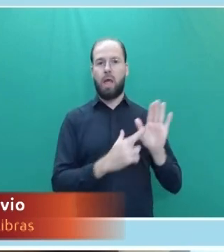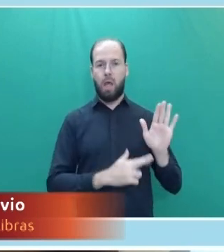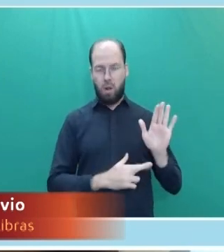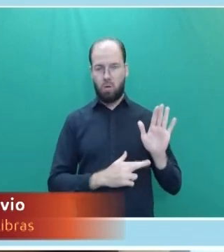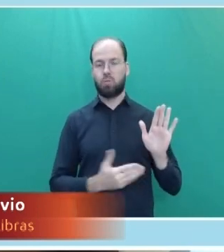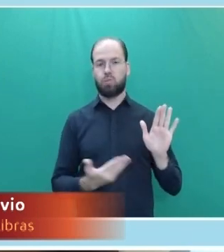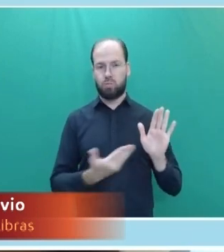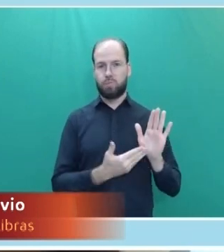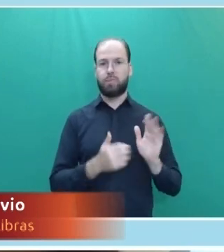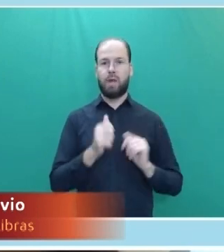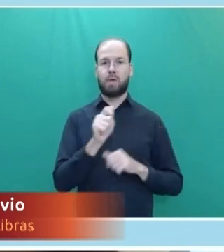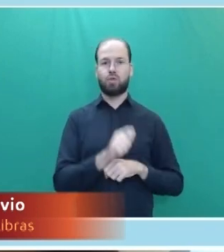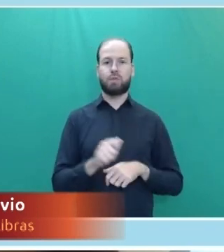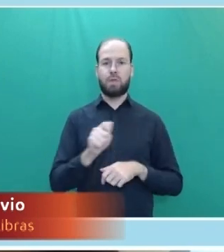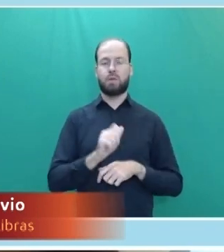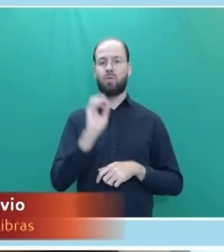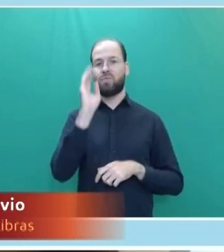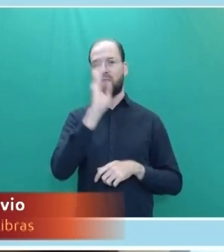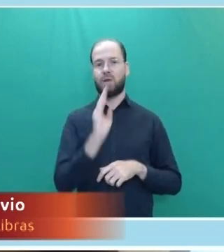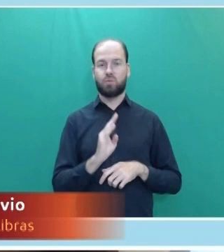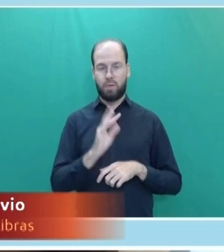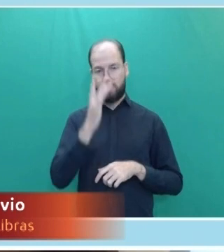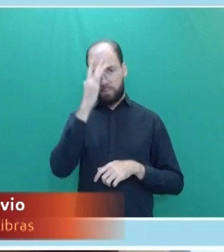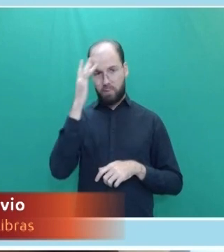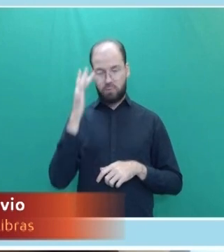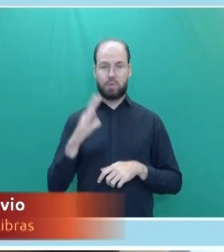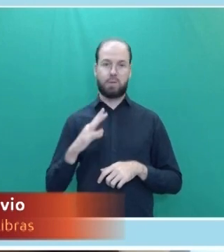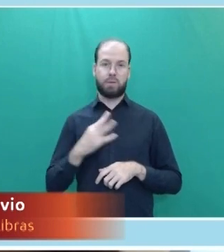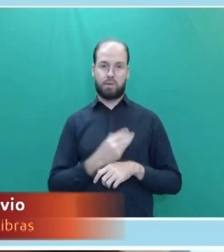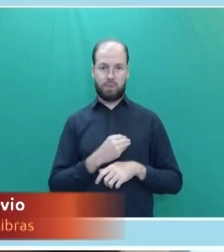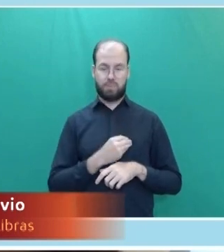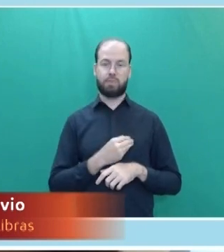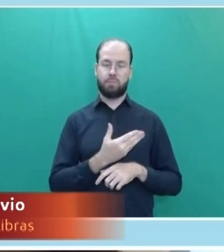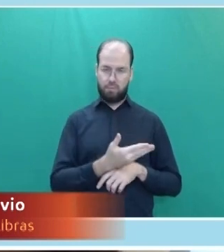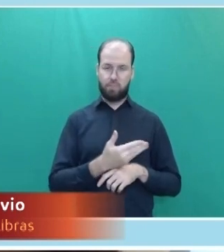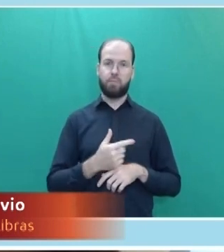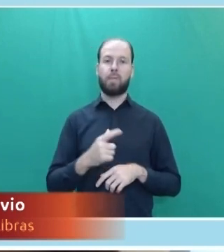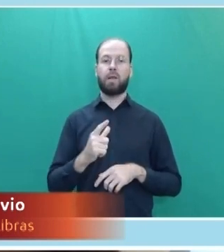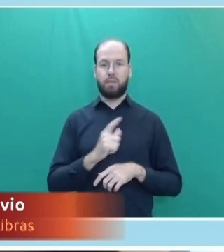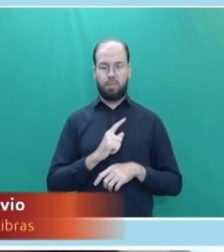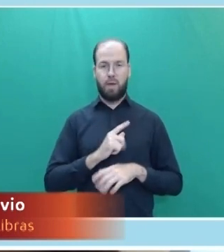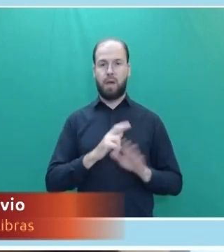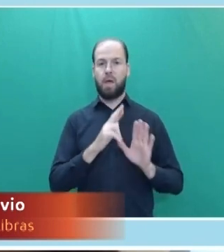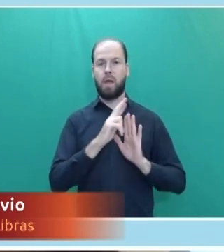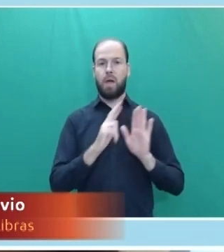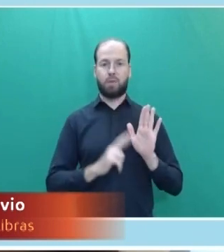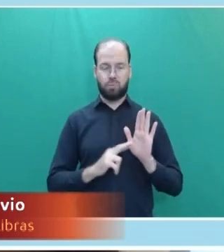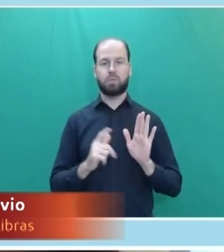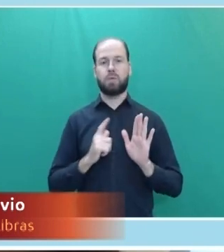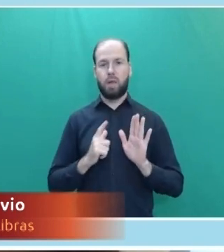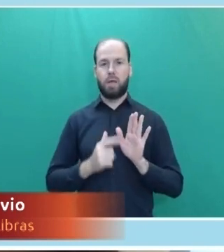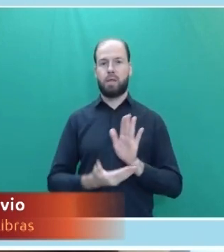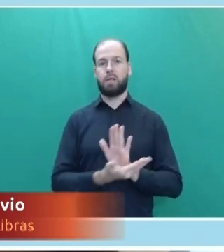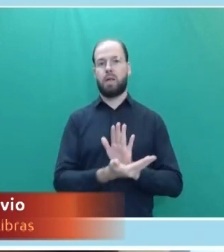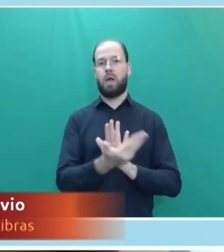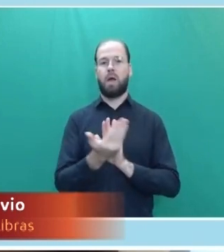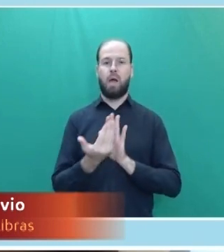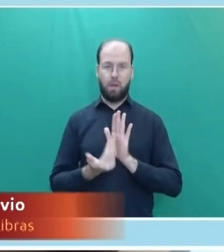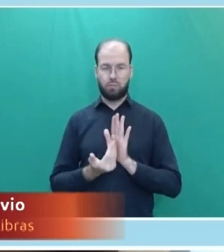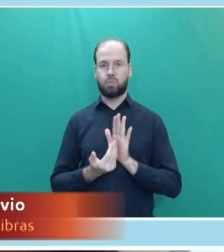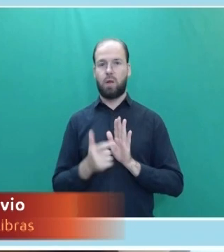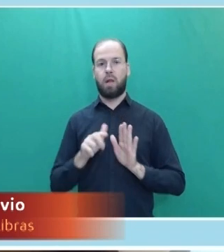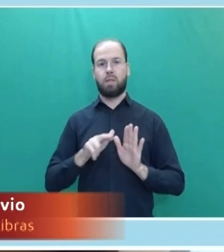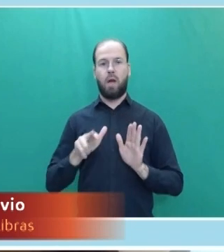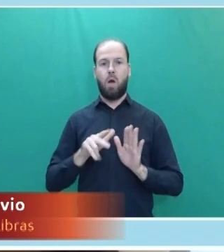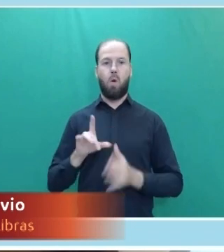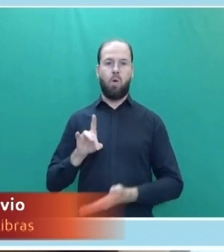que é a Associação Nacional das Pessoas Trans e Travestis. Esse relatório, ele é produzido com dados que são considerados não